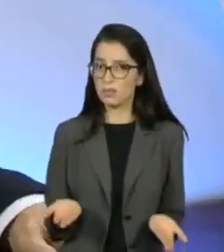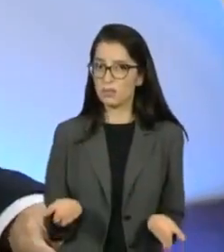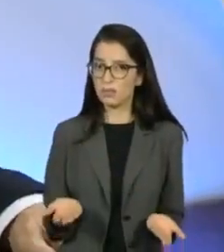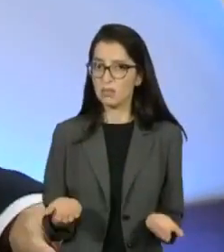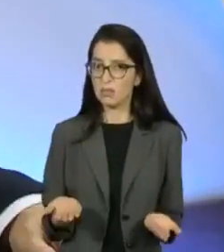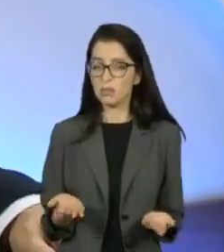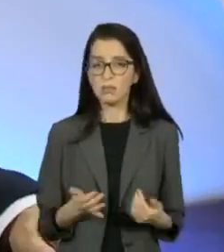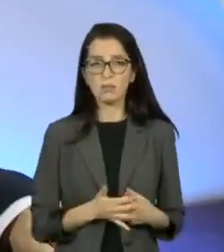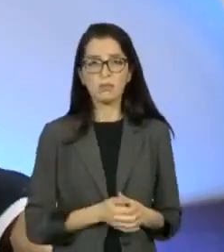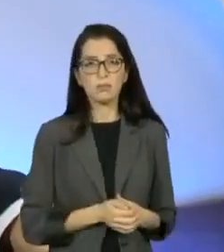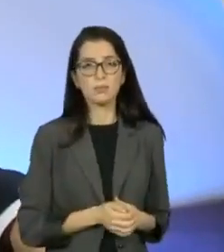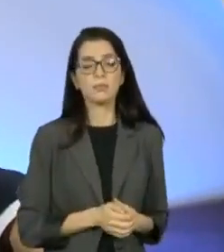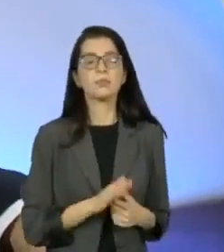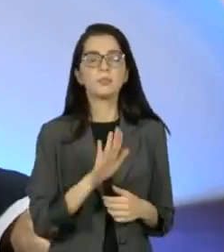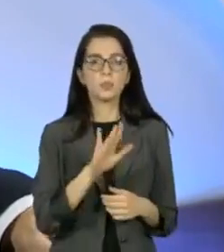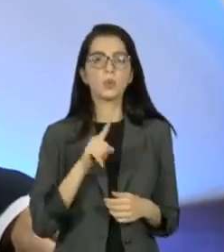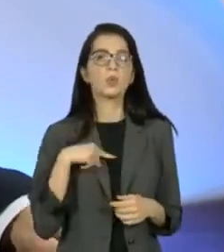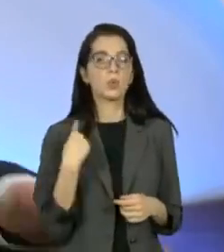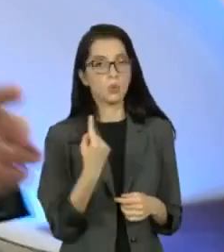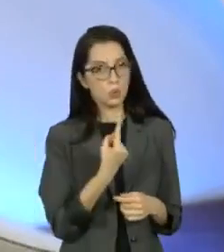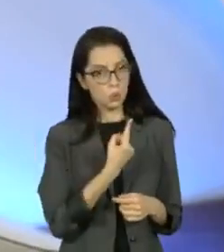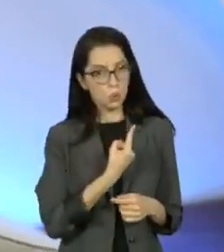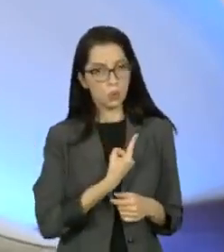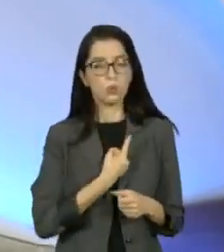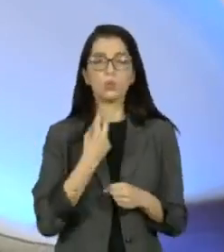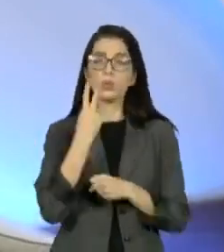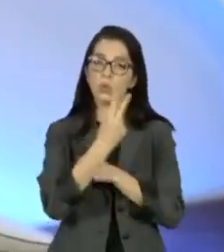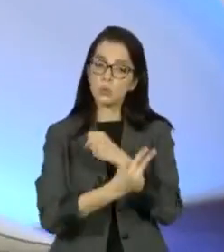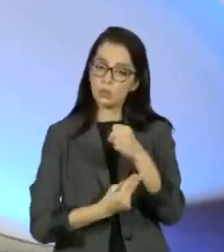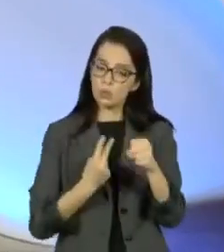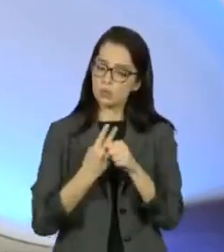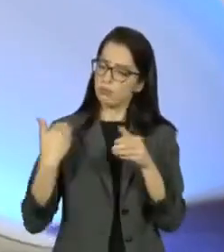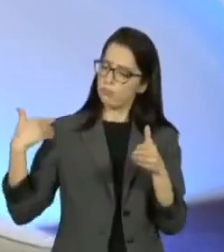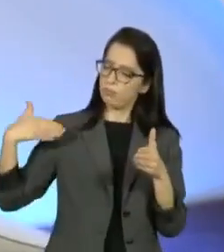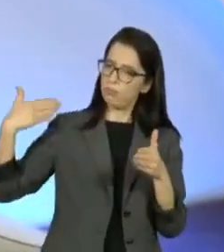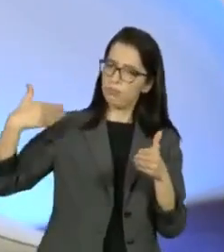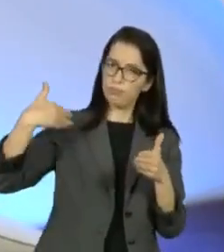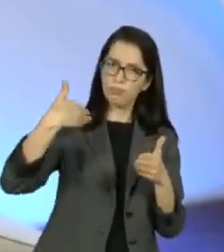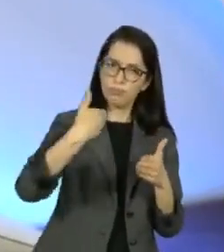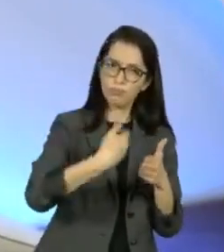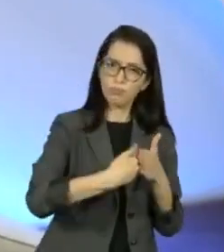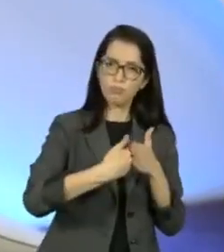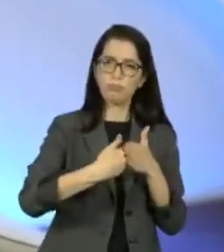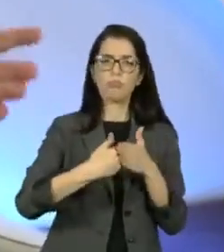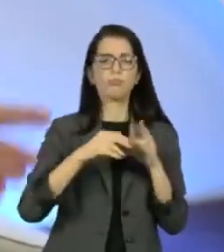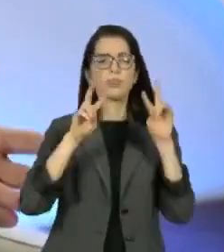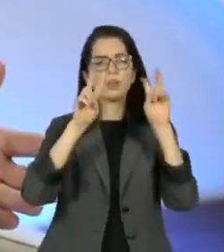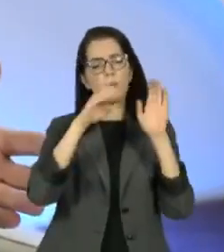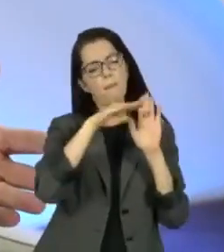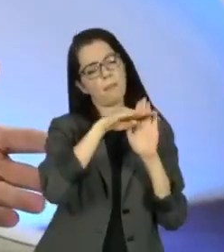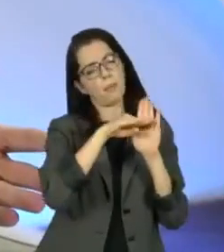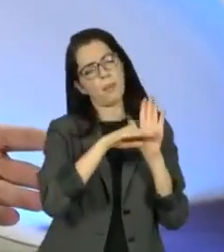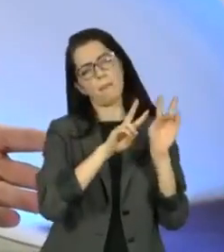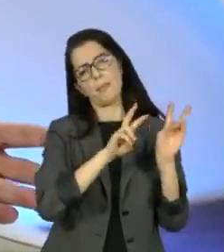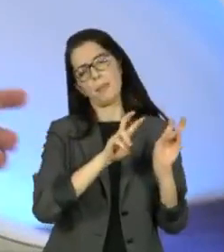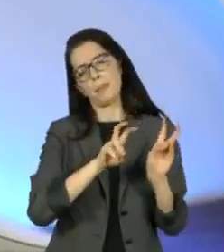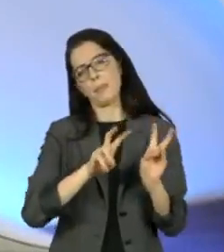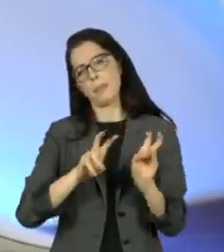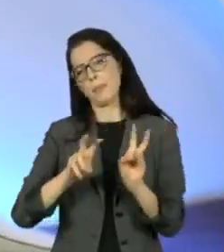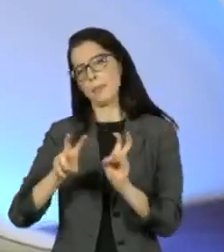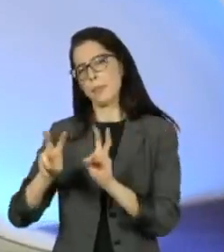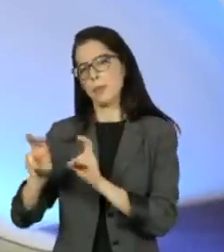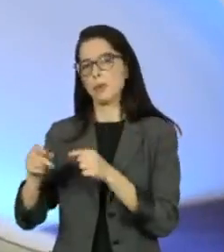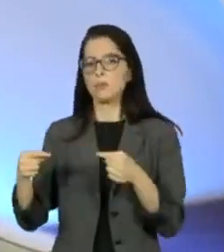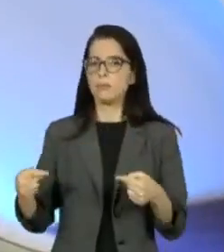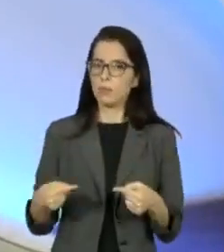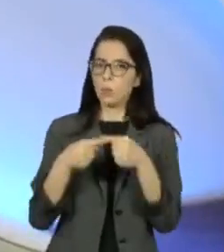Nós tivemos, nesses últimos 2 anos, uma pauta muito voltada para a economia, uma